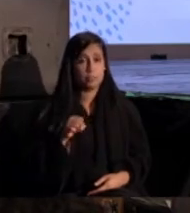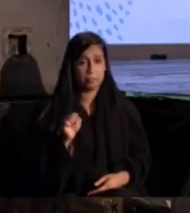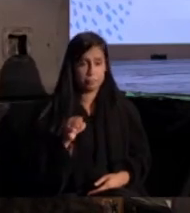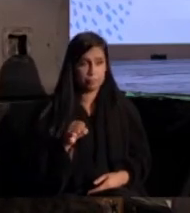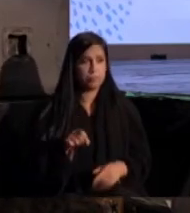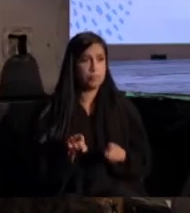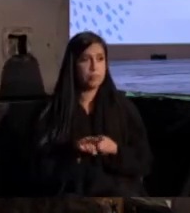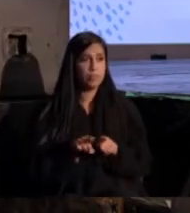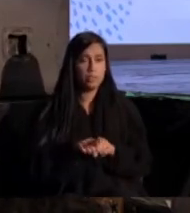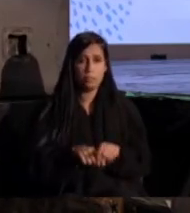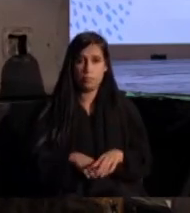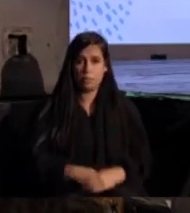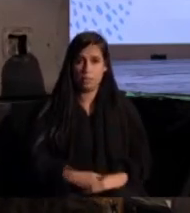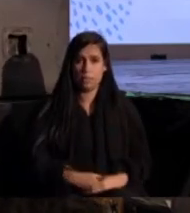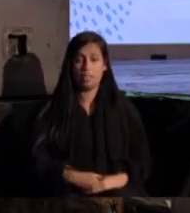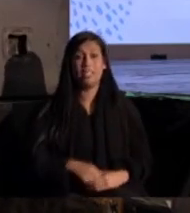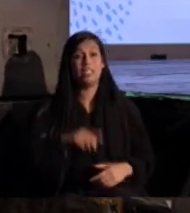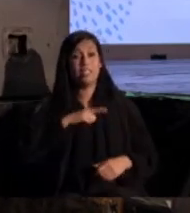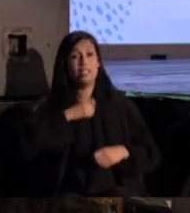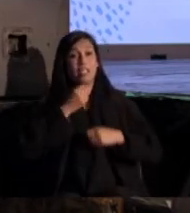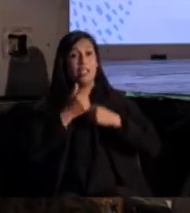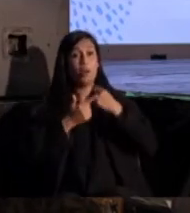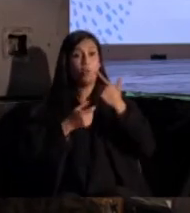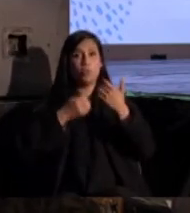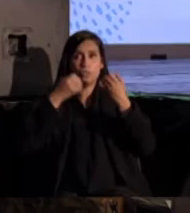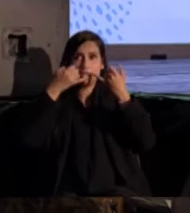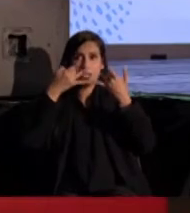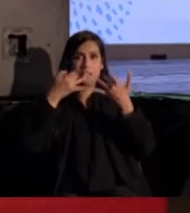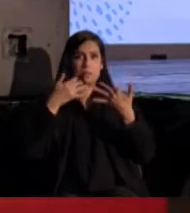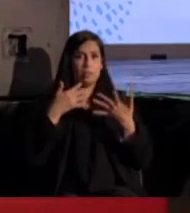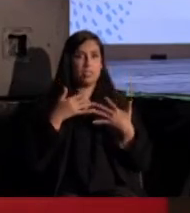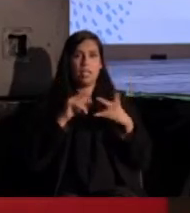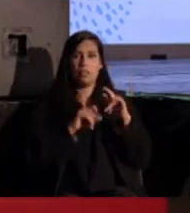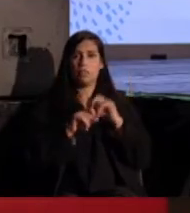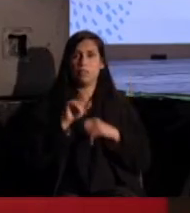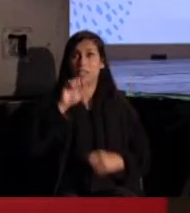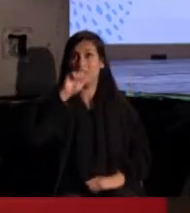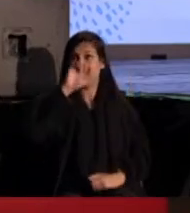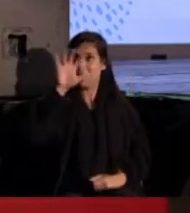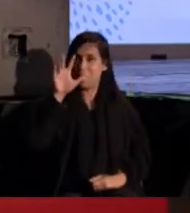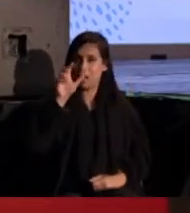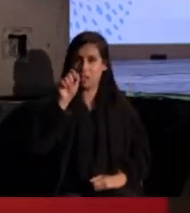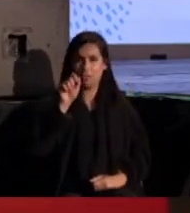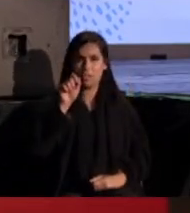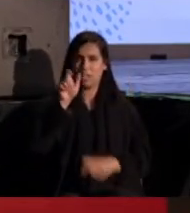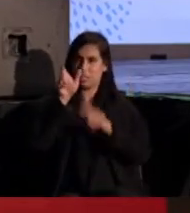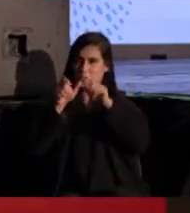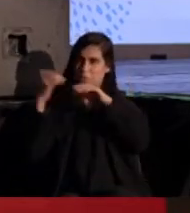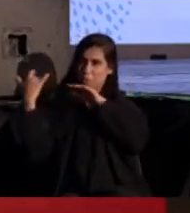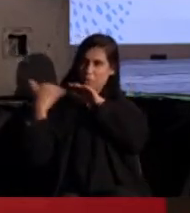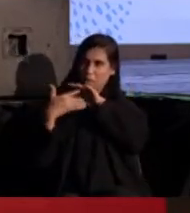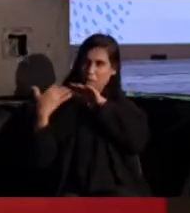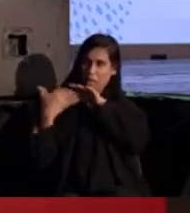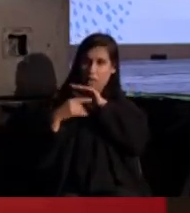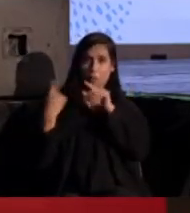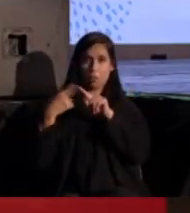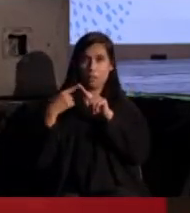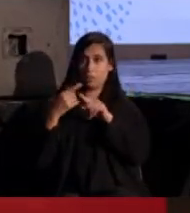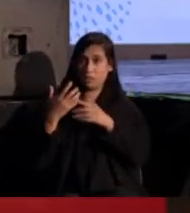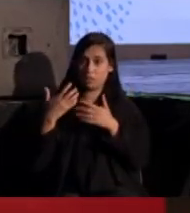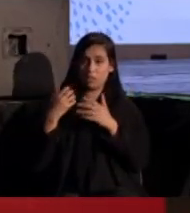porque quiseram. E você tem que dizer, olha, não havia CVC lá no Benão, no século XVII, no século XVI,